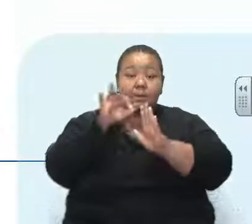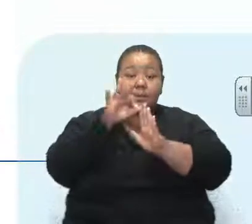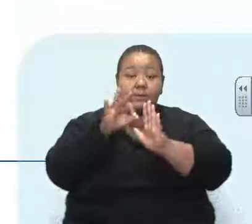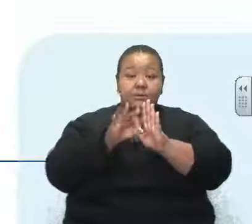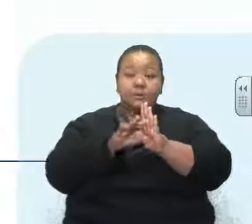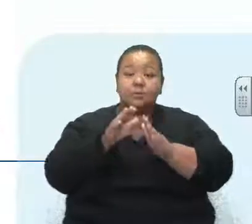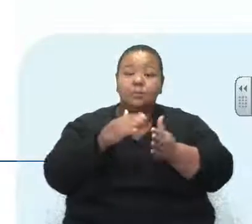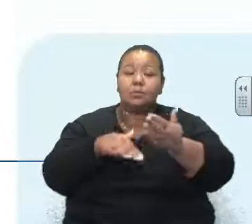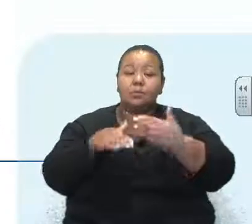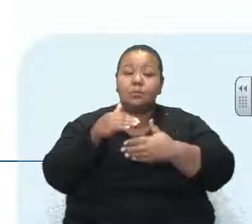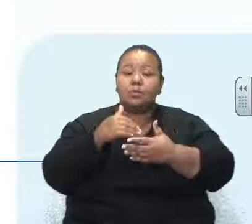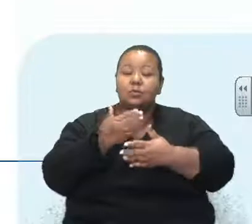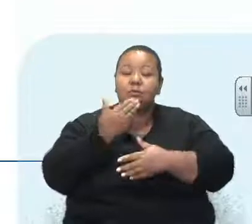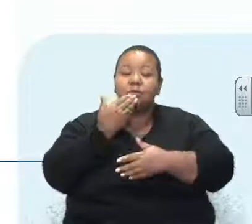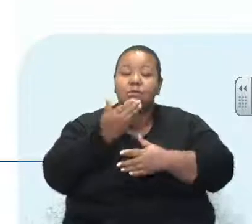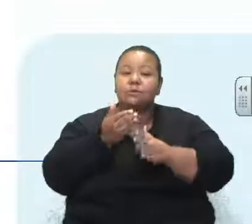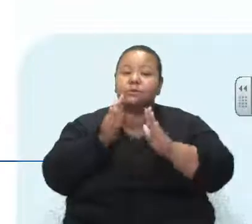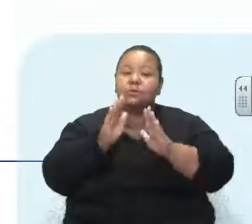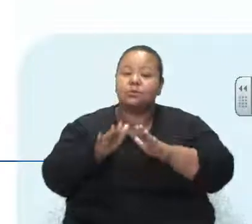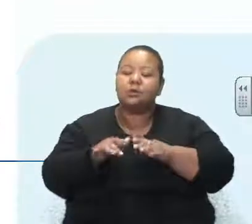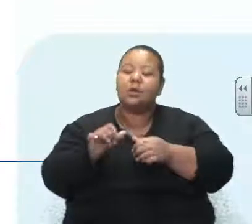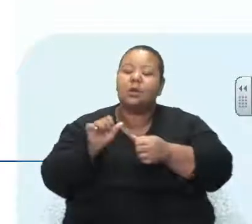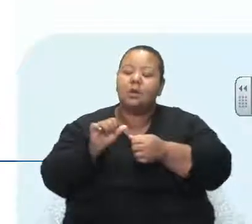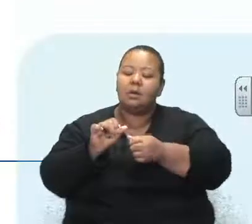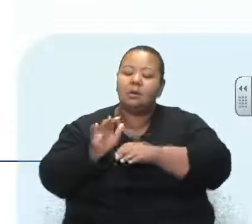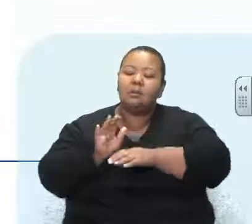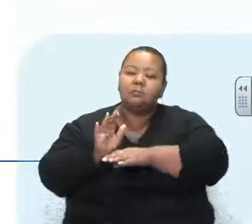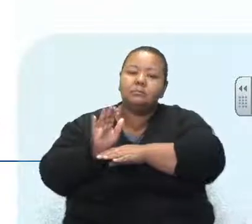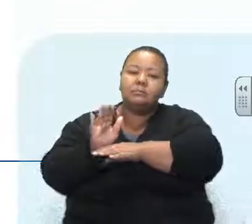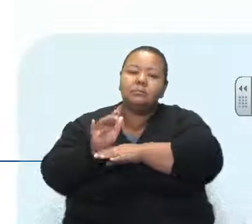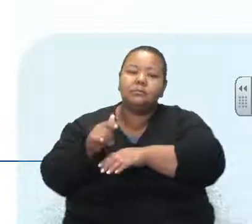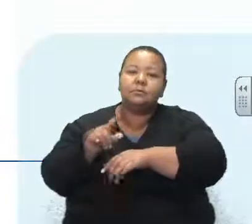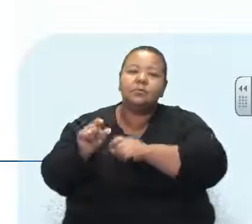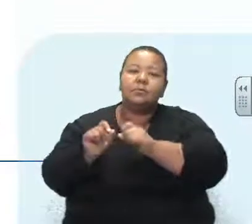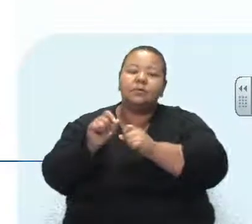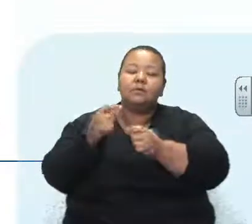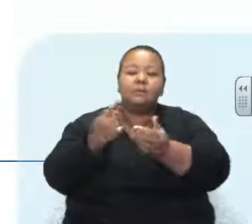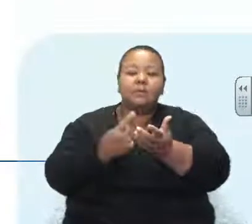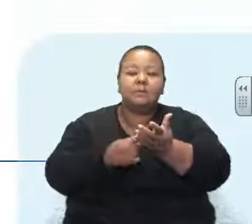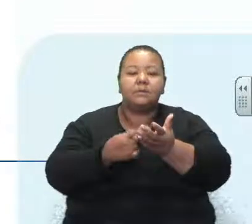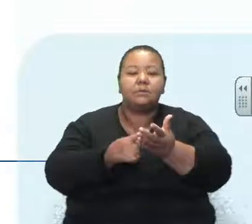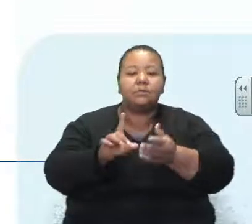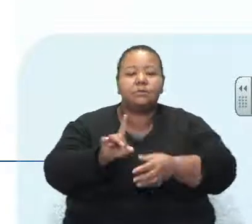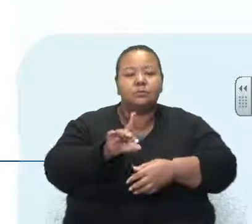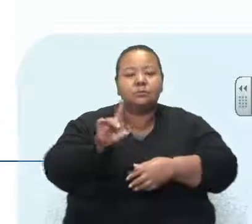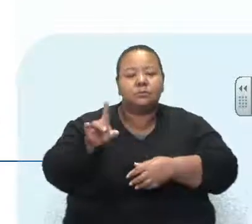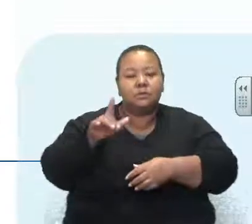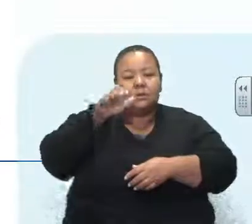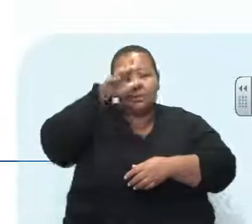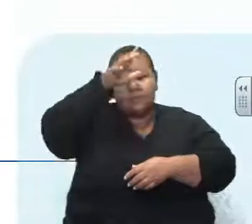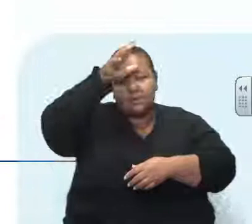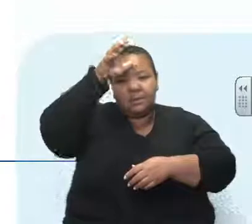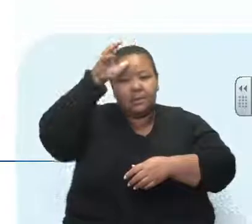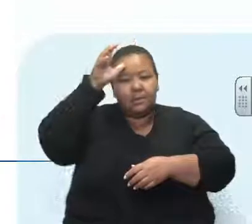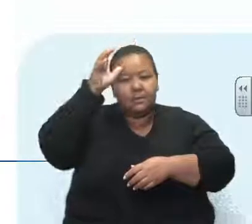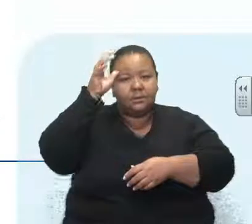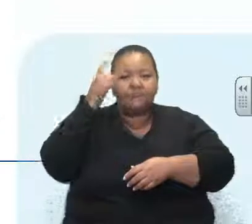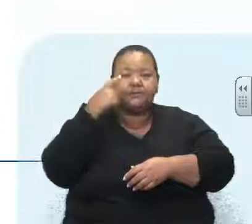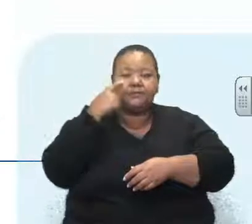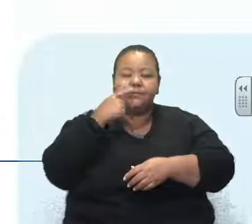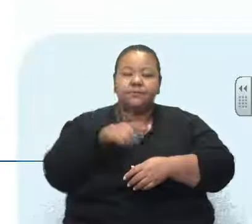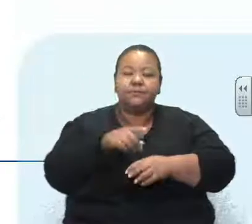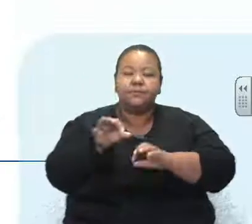os pedidos que foram atendidos e as especificações que foram solicitadas pelos clientes. Então, eu tenho que medir essa taxa